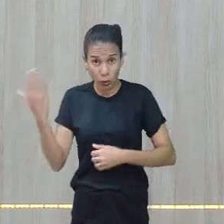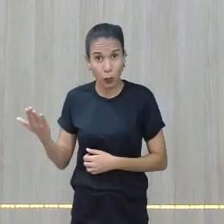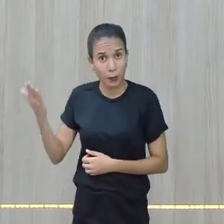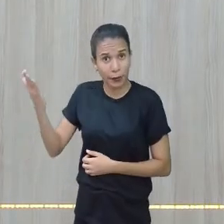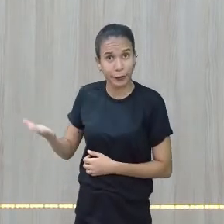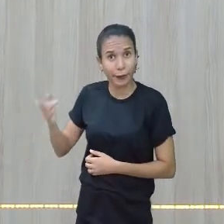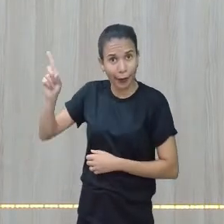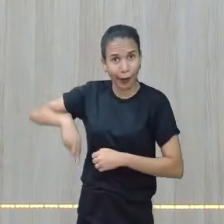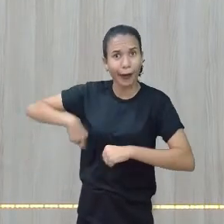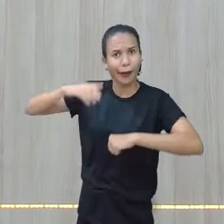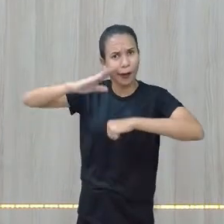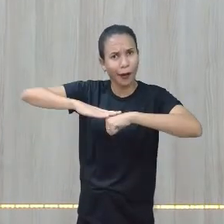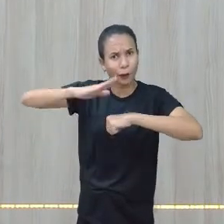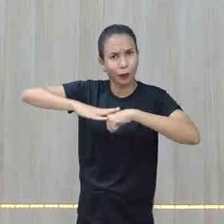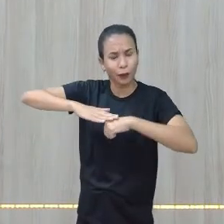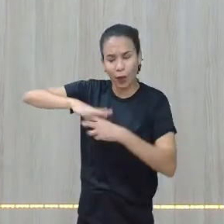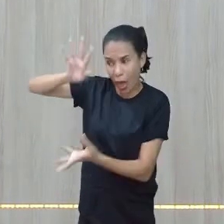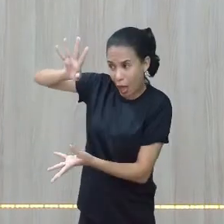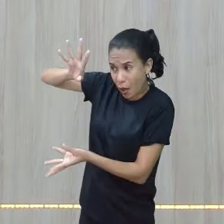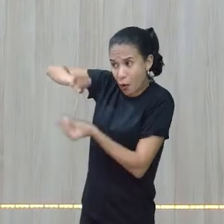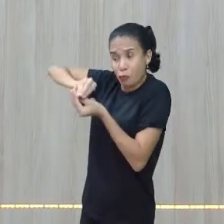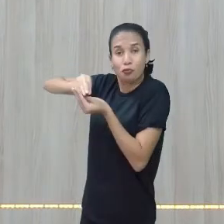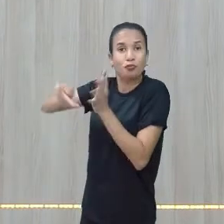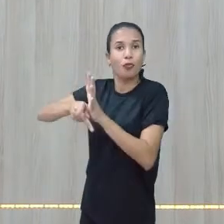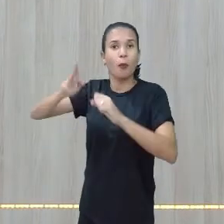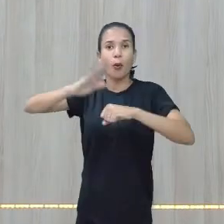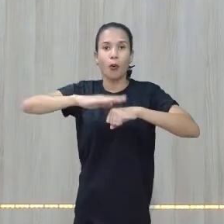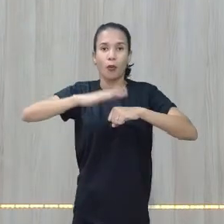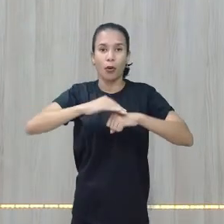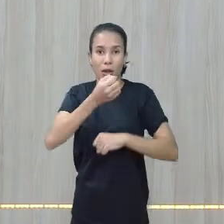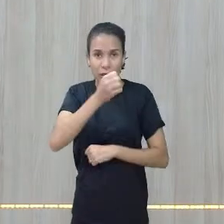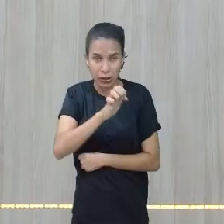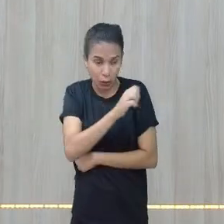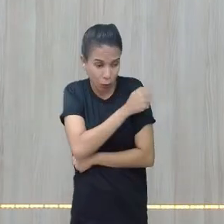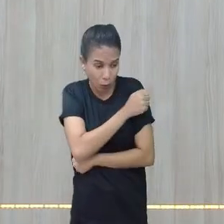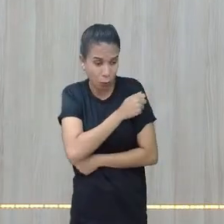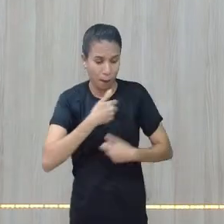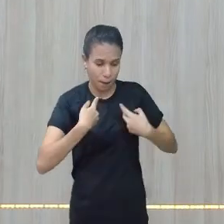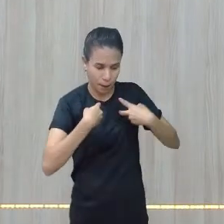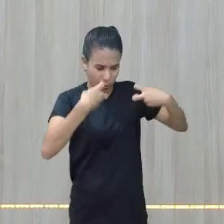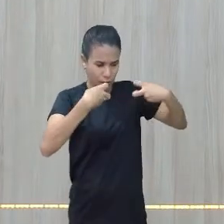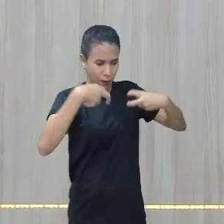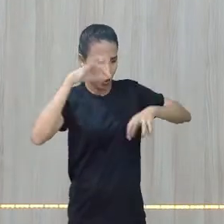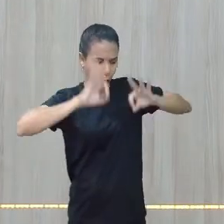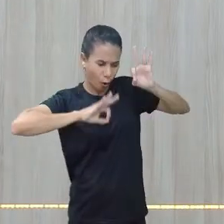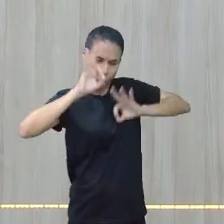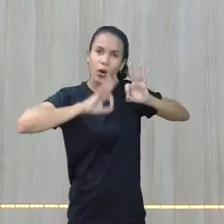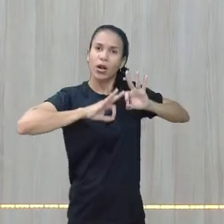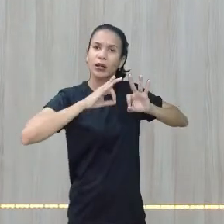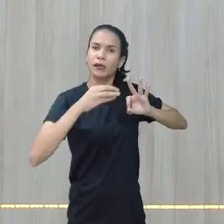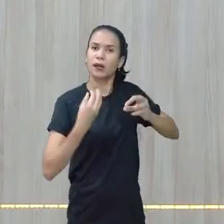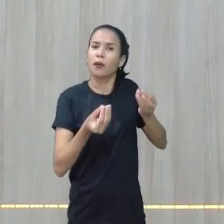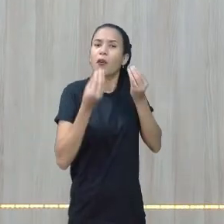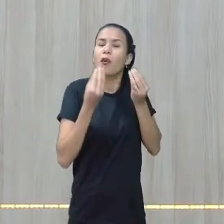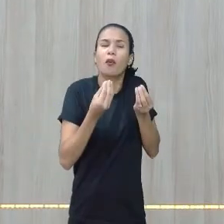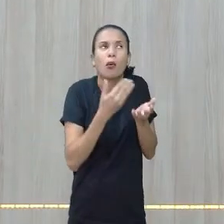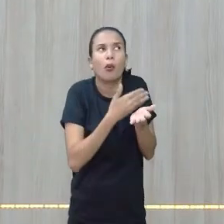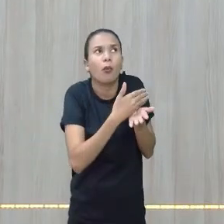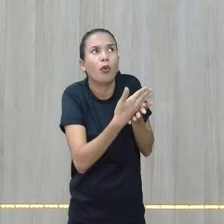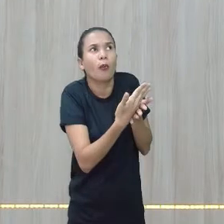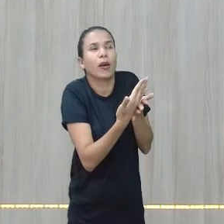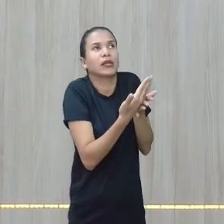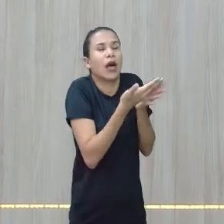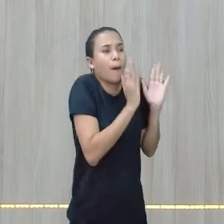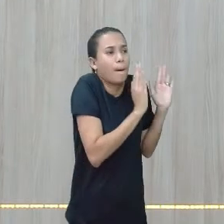de autonomia, né? Se o estudante passa a se perceber organizado, por onde ele gosta de começar,